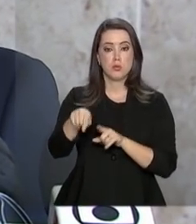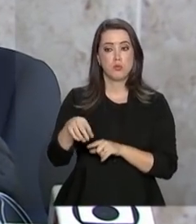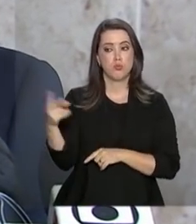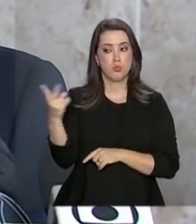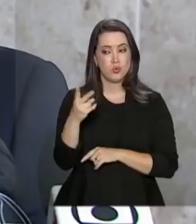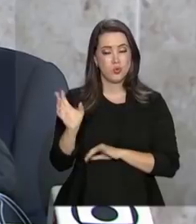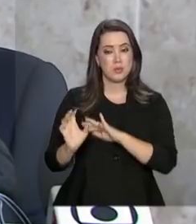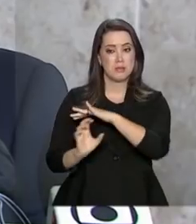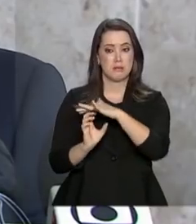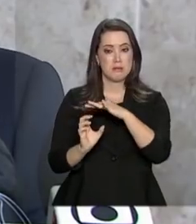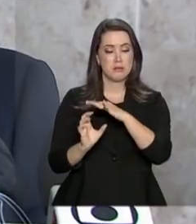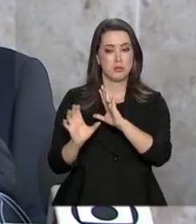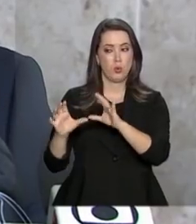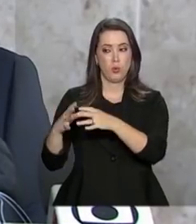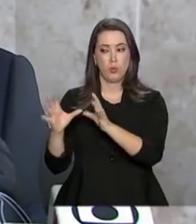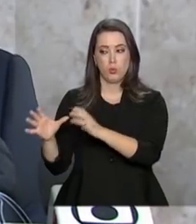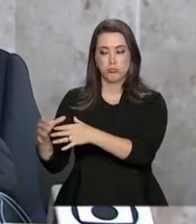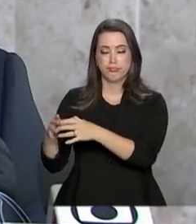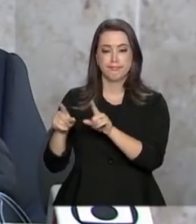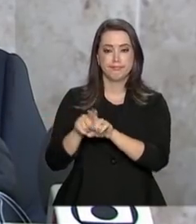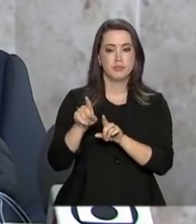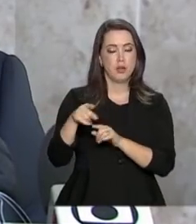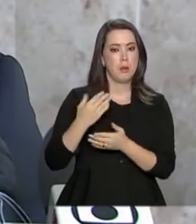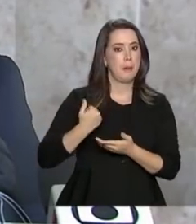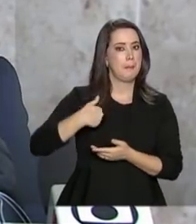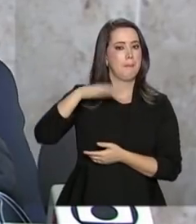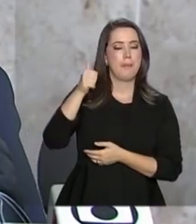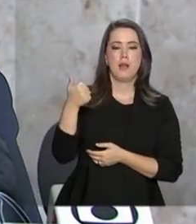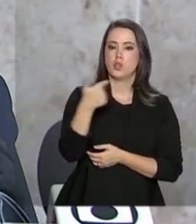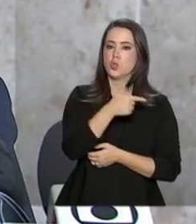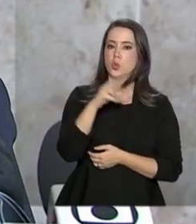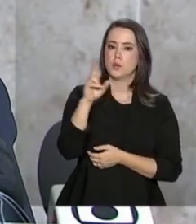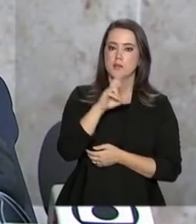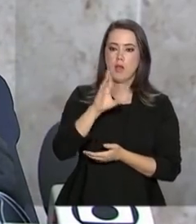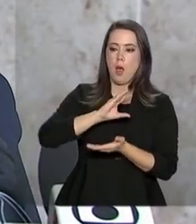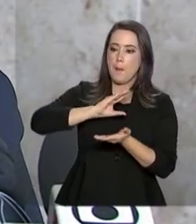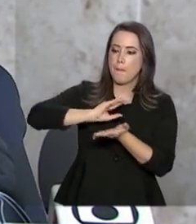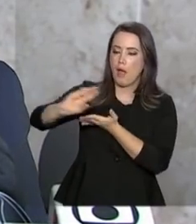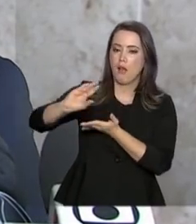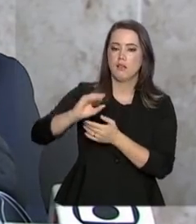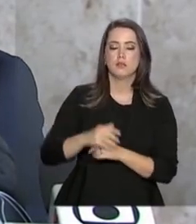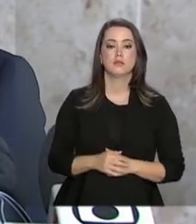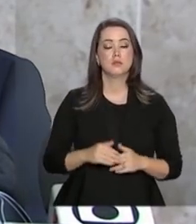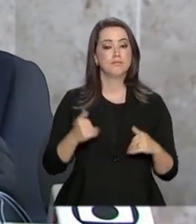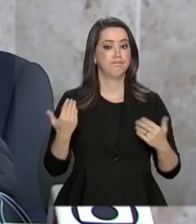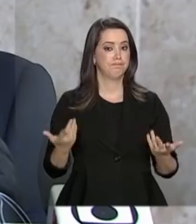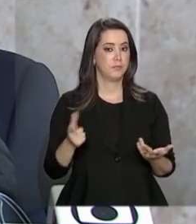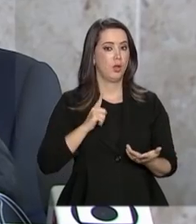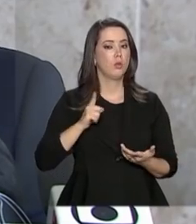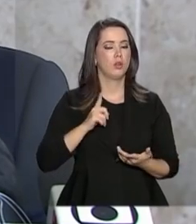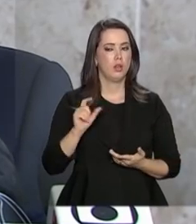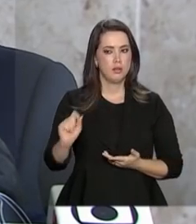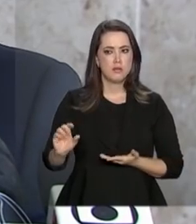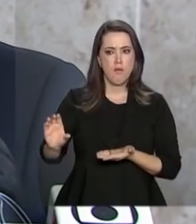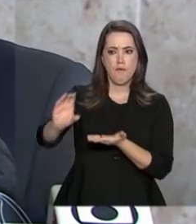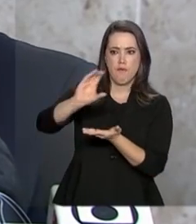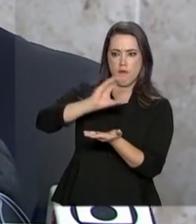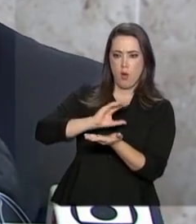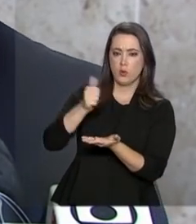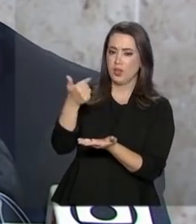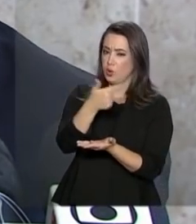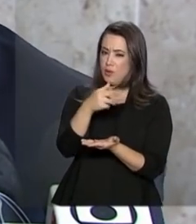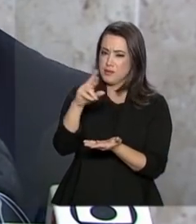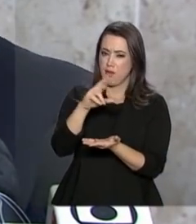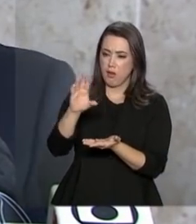Suene em média são mais de R 12 de investimentos então tem uma significação muito